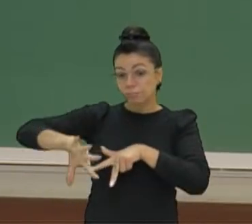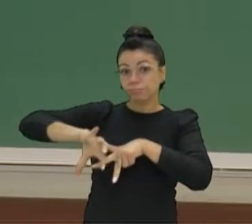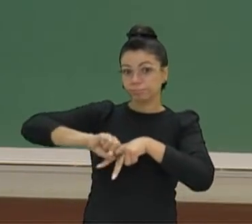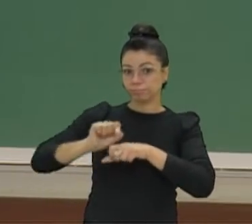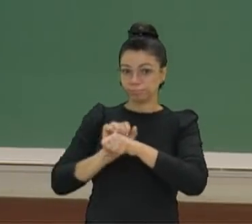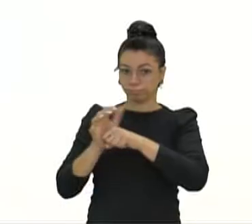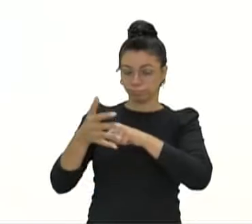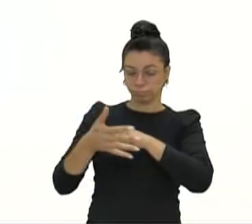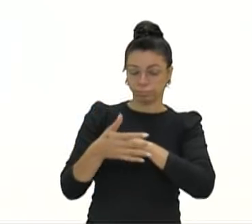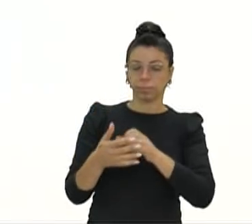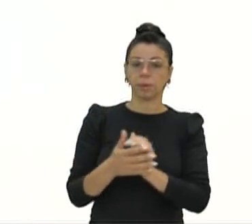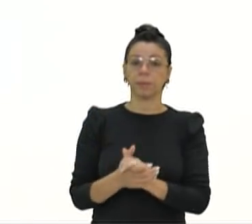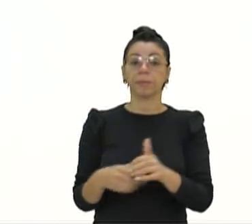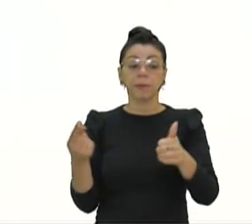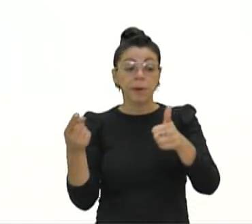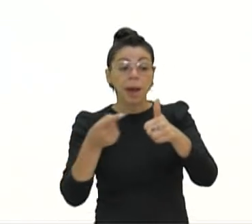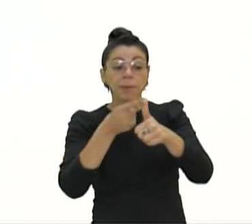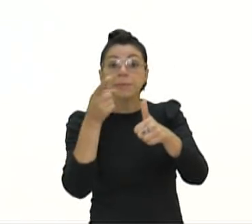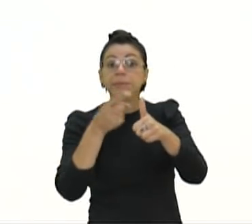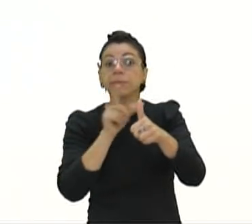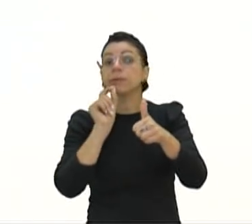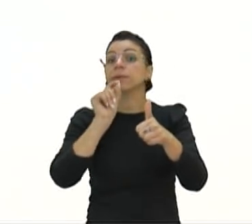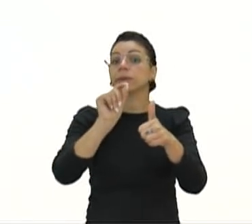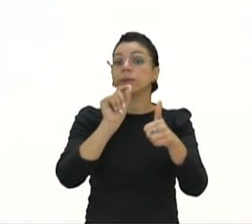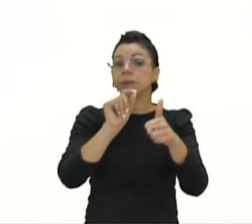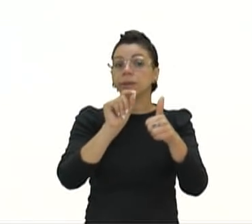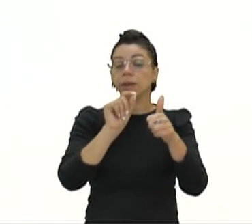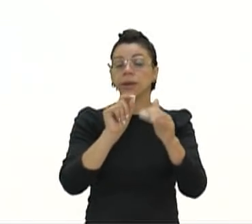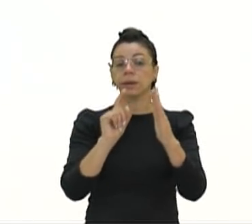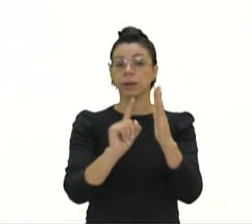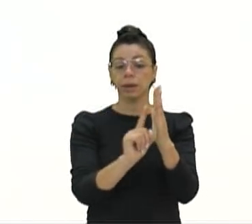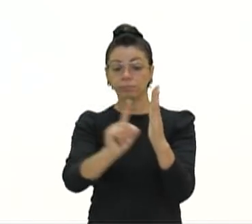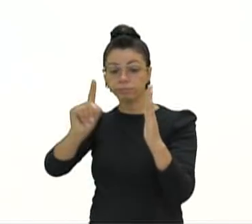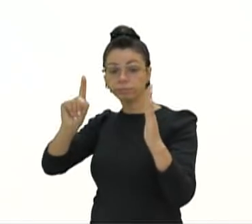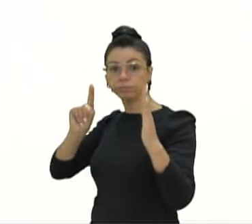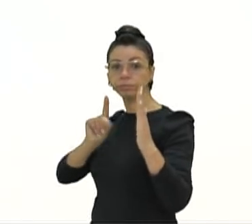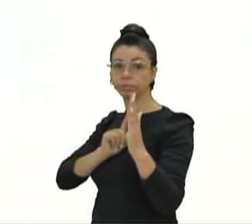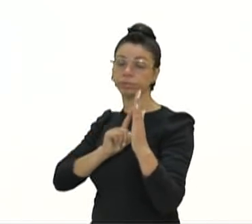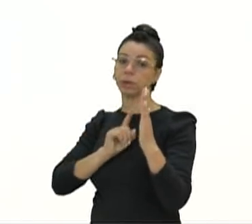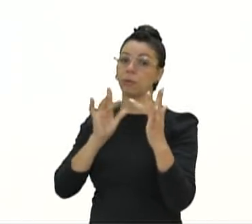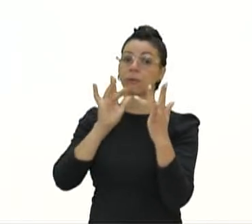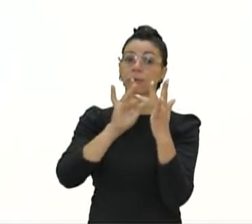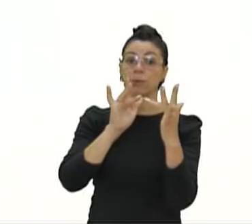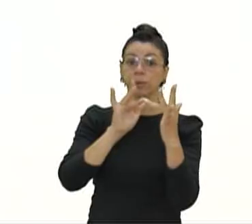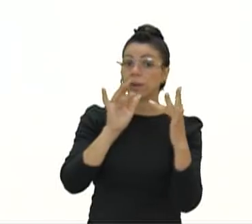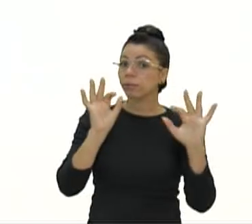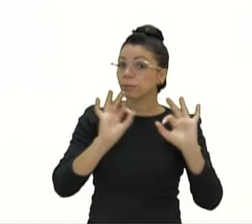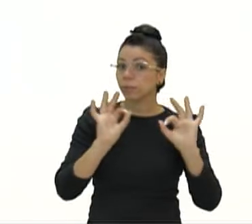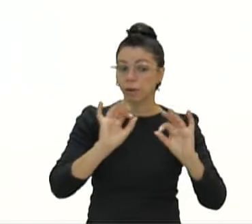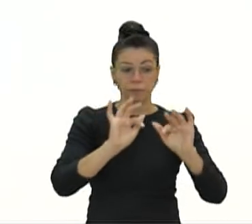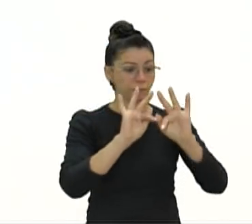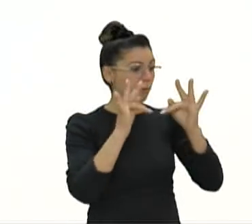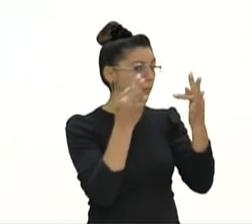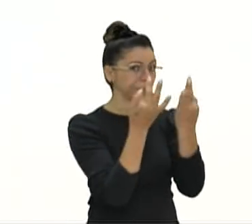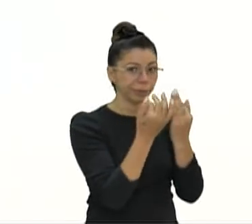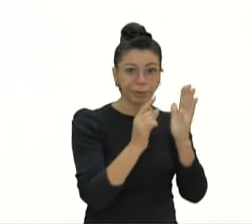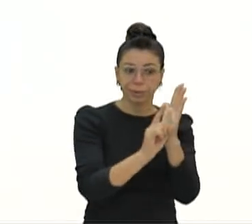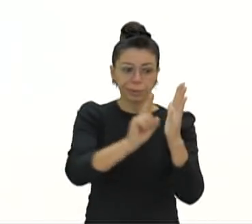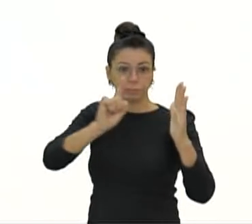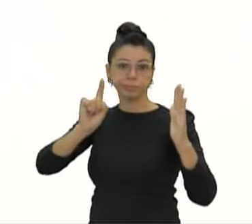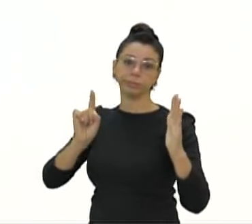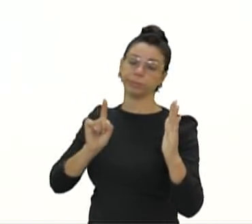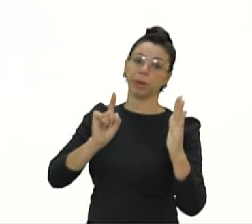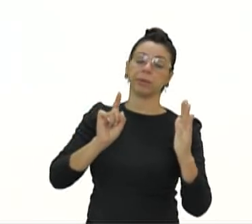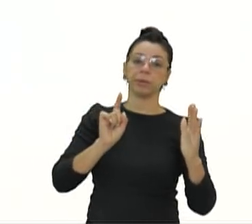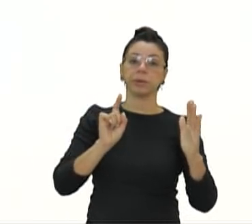o isolamento, ela não ter contato com mais pessoas, nem mesmo as pessoas da própria residência, né, porque se estiver contaminada, para